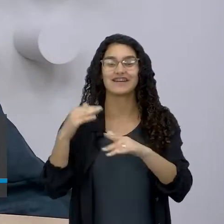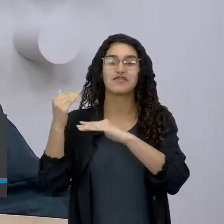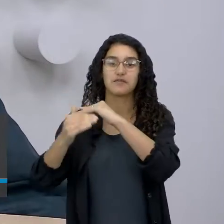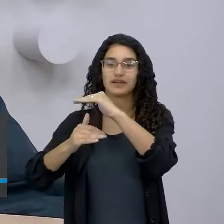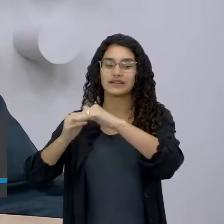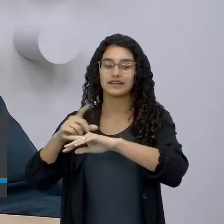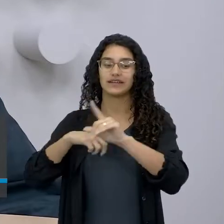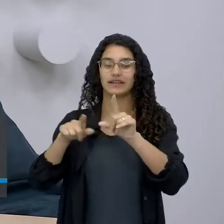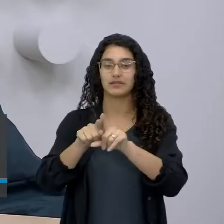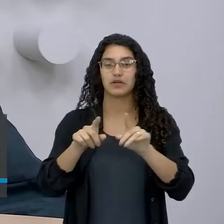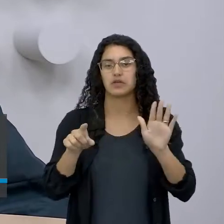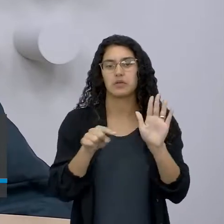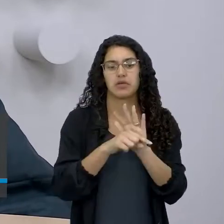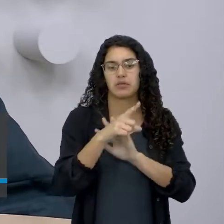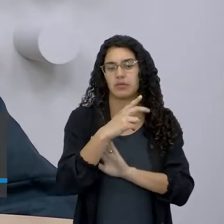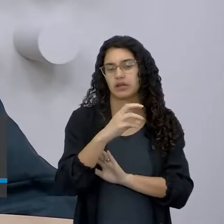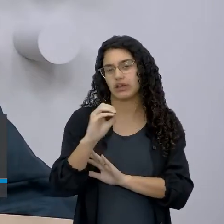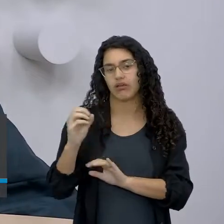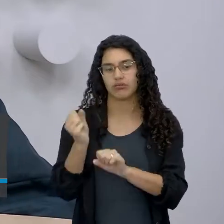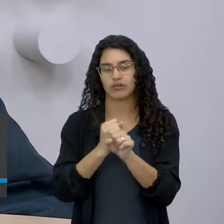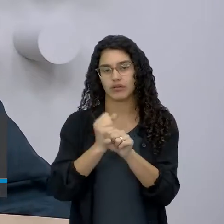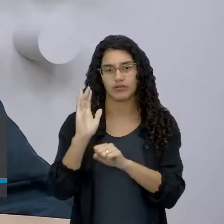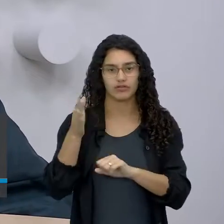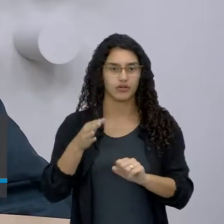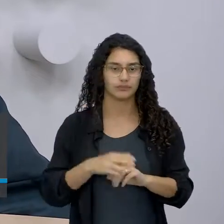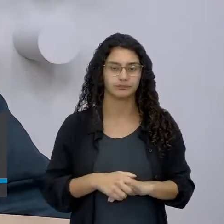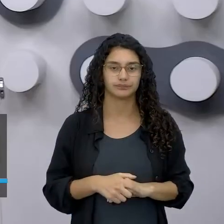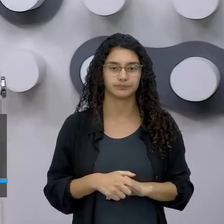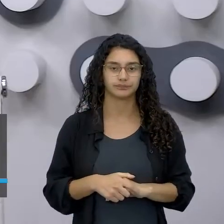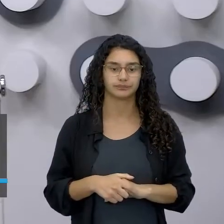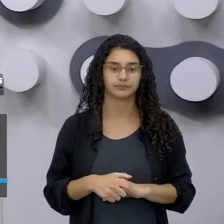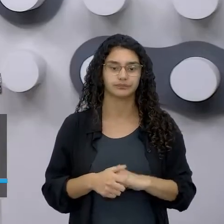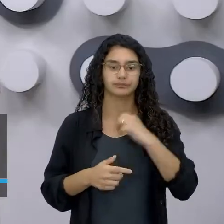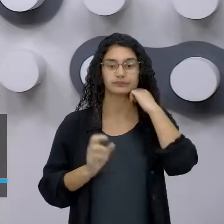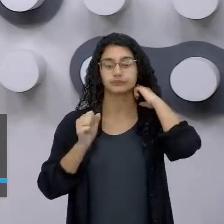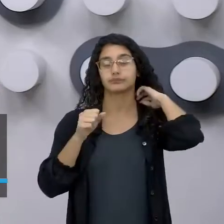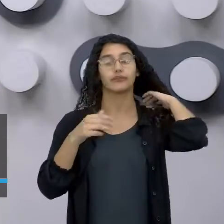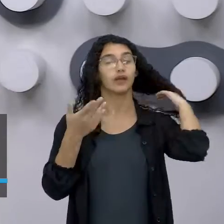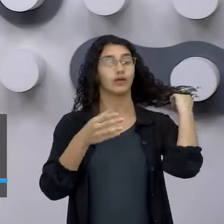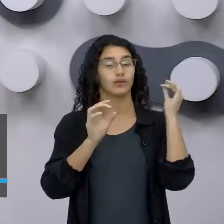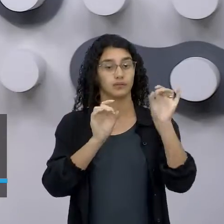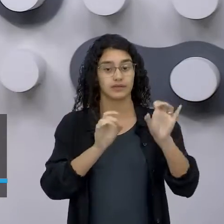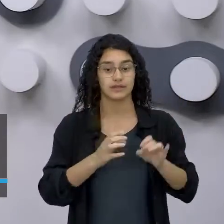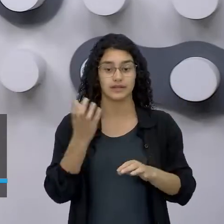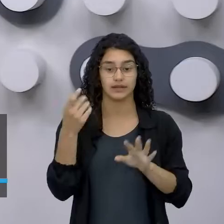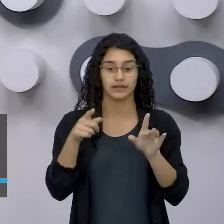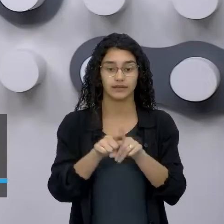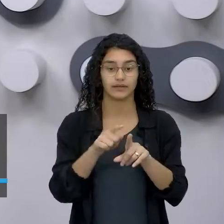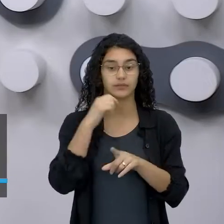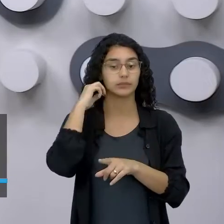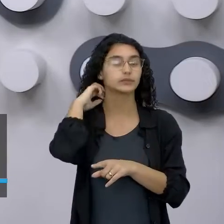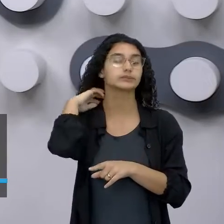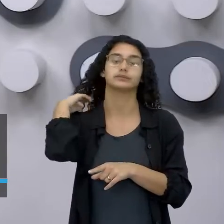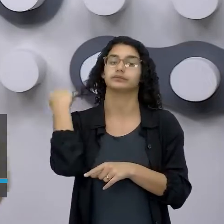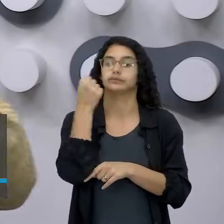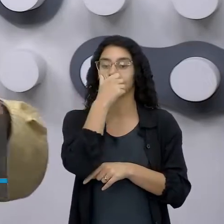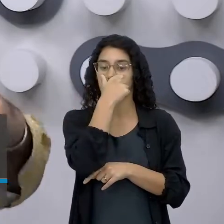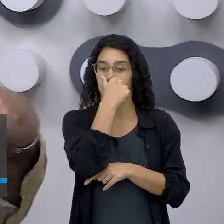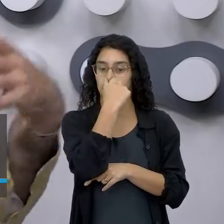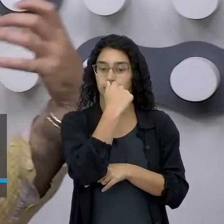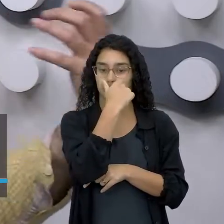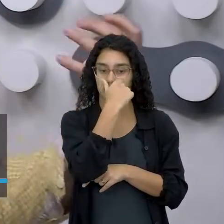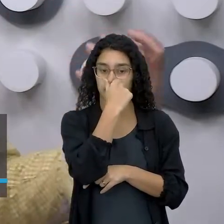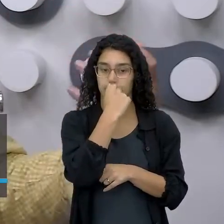processo aí de, no mínimo, uns 500 anos aí, né? Isso. Alguns especialistas, eu queria aqui até dar